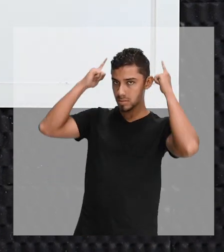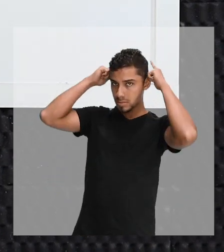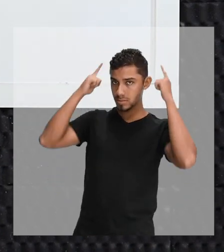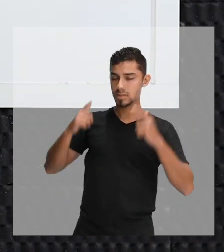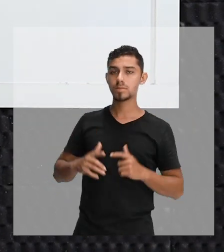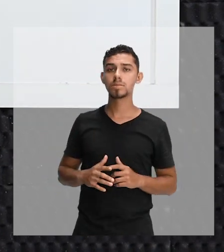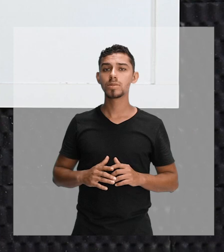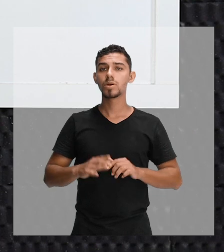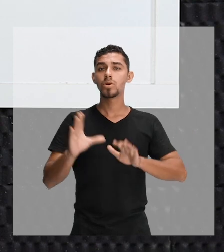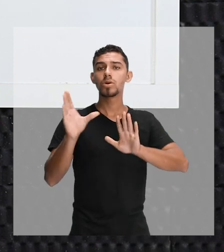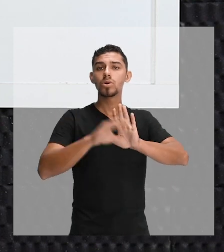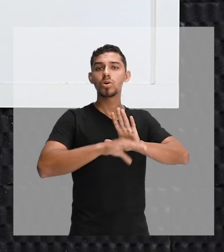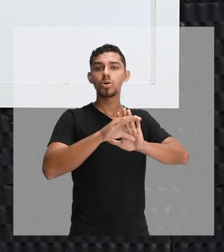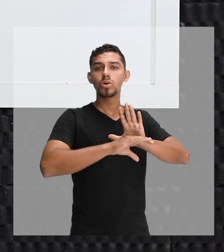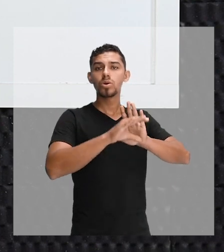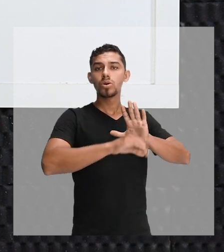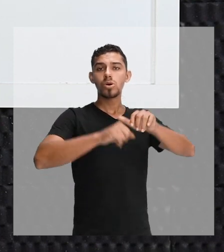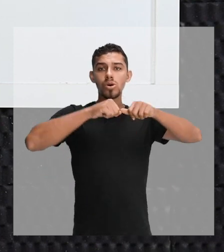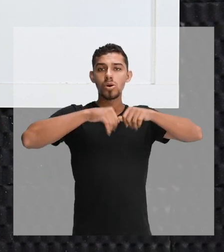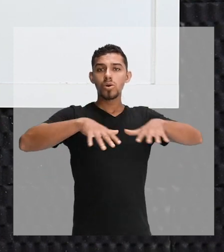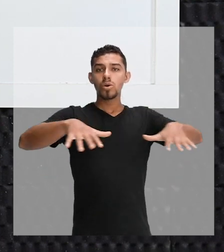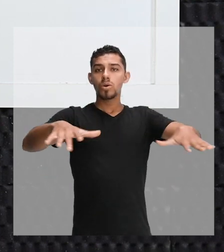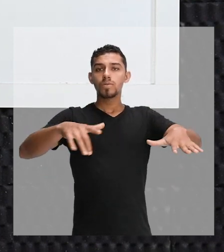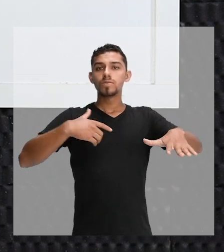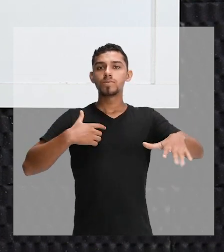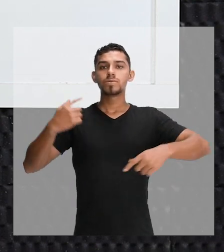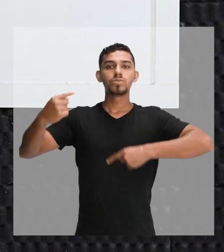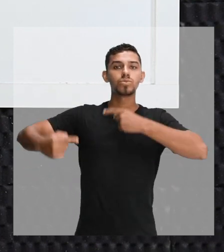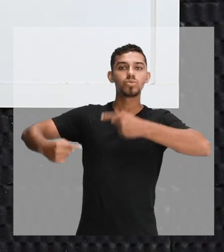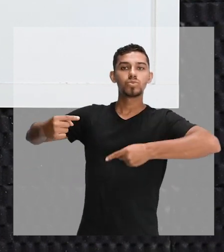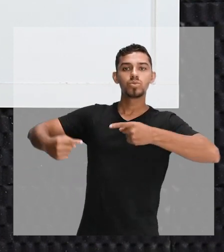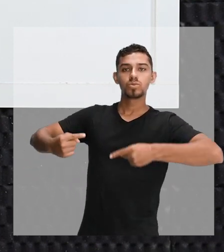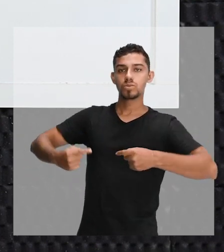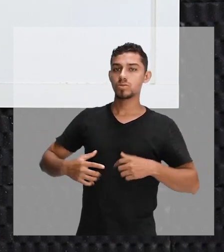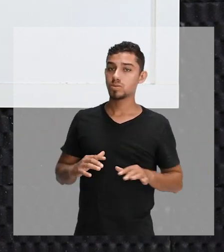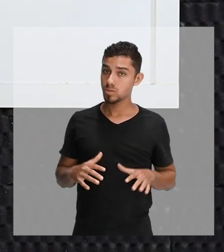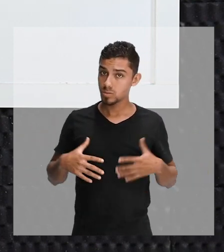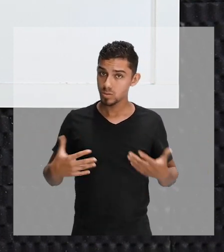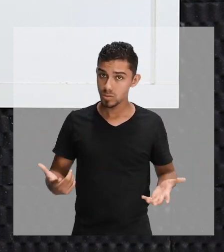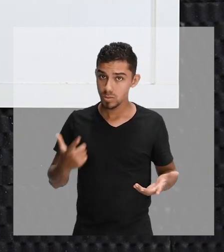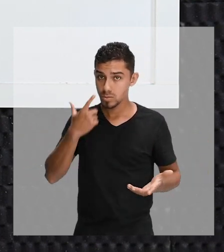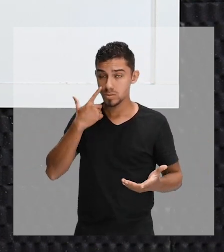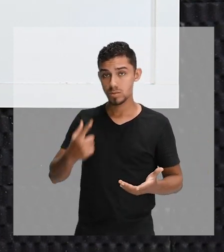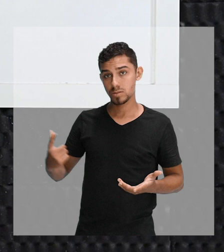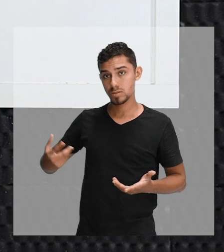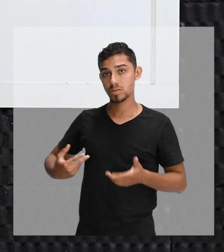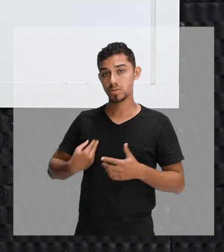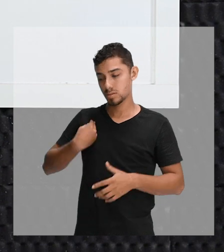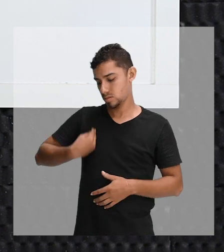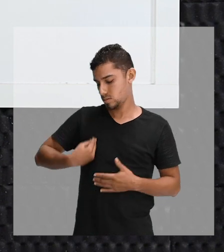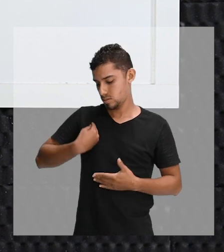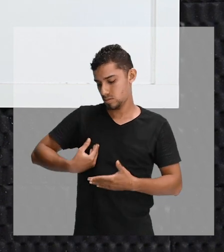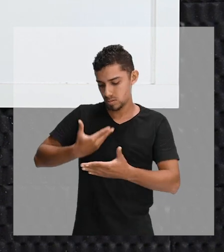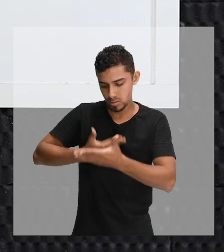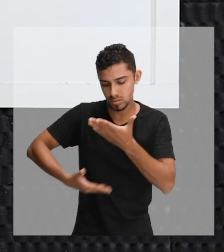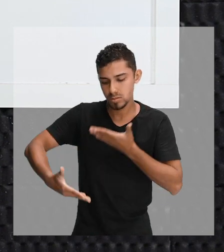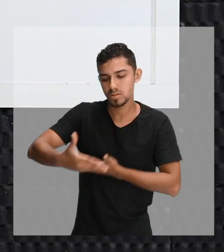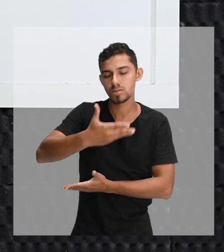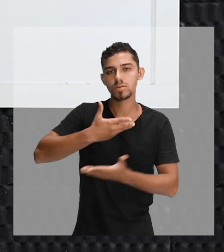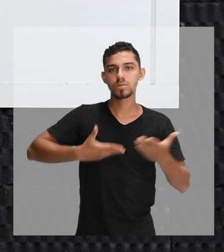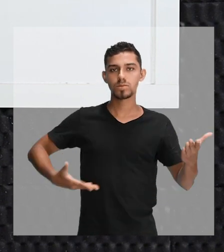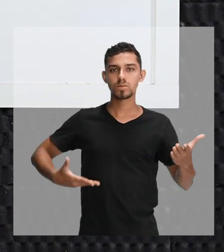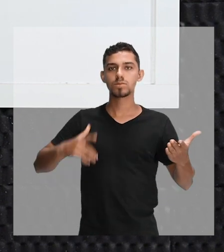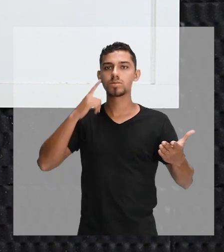mais abrangente de política, então, professor? Vamos lá. Aqui nós temos a convivência coletiva. Vamos